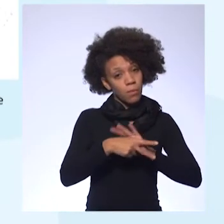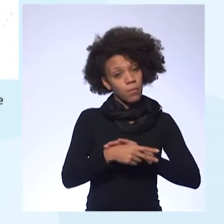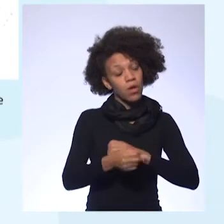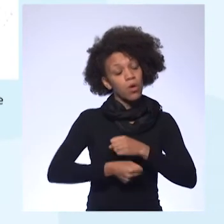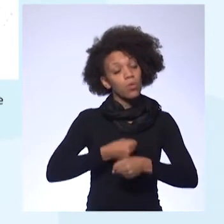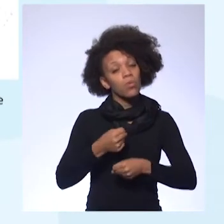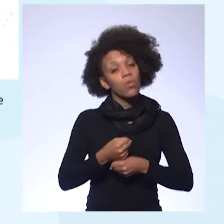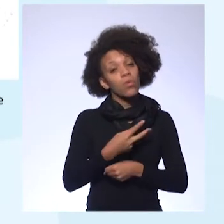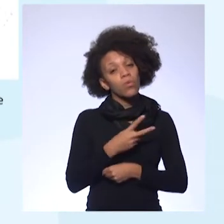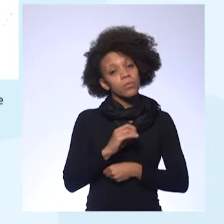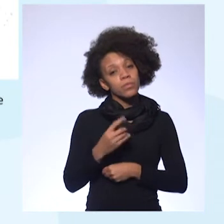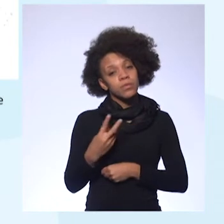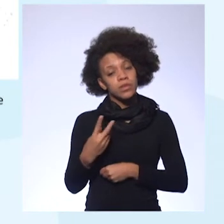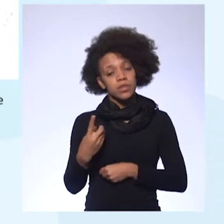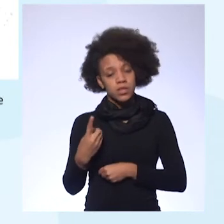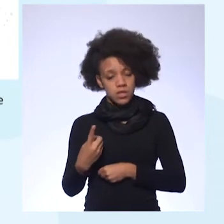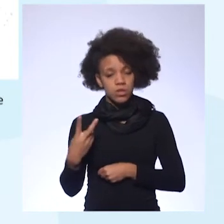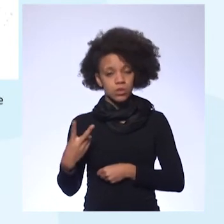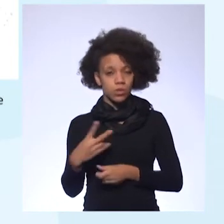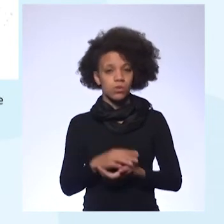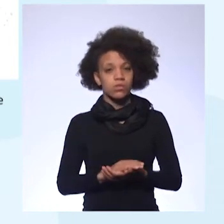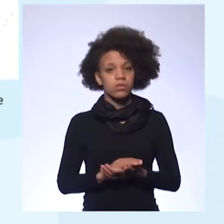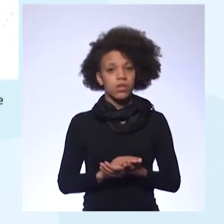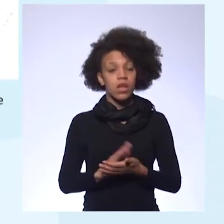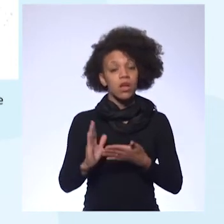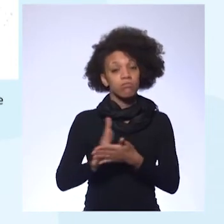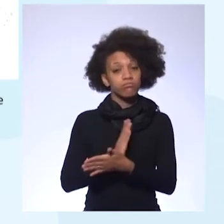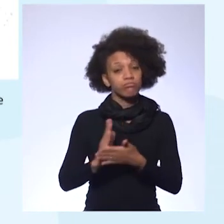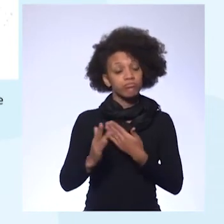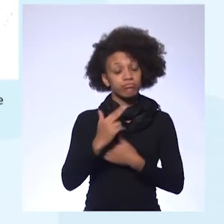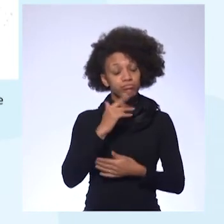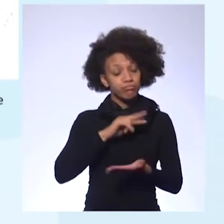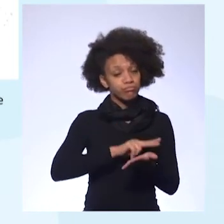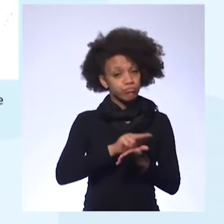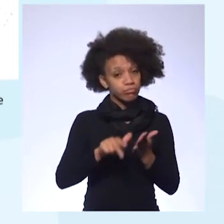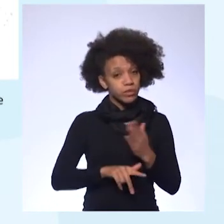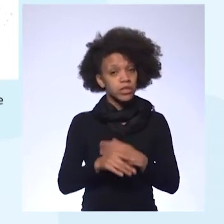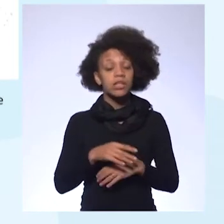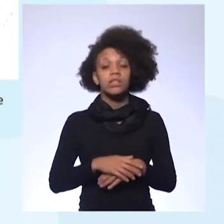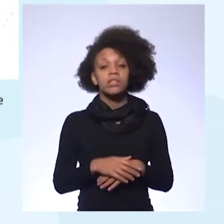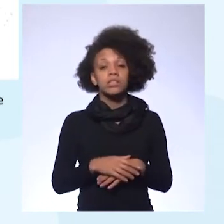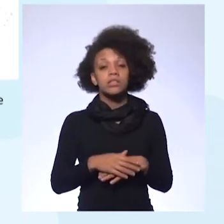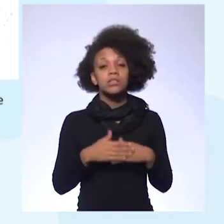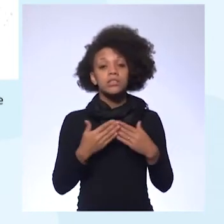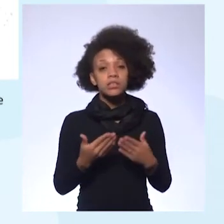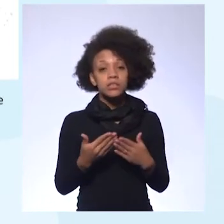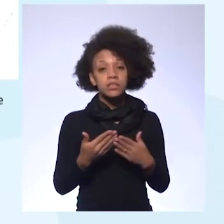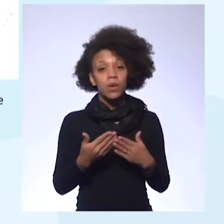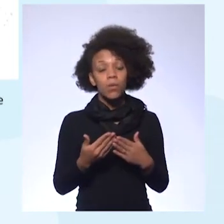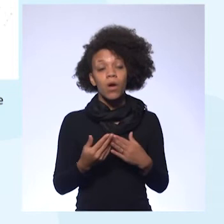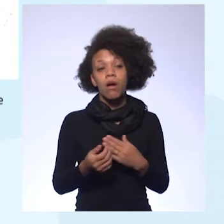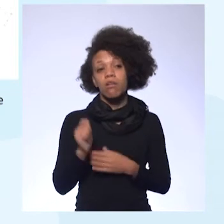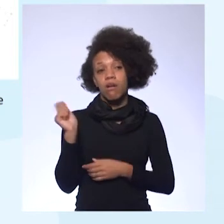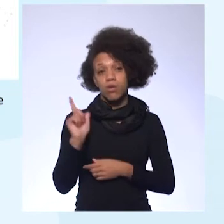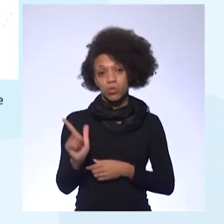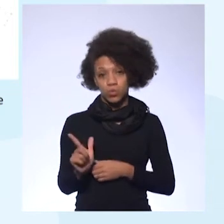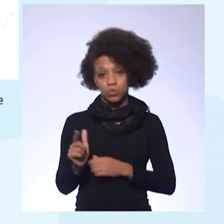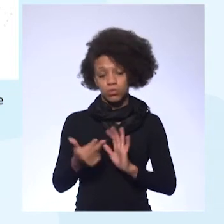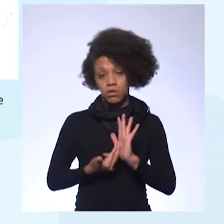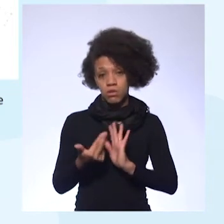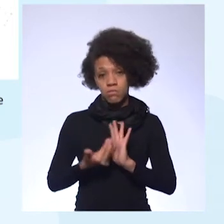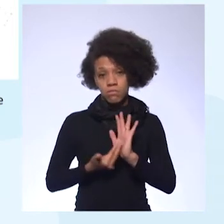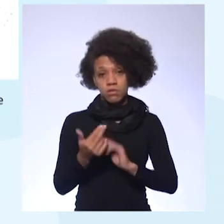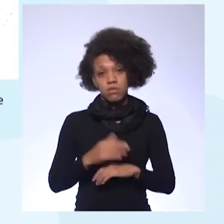2012. Reparem aí que eles estão divididos por cores. Então, os primeiros aí, na tonalidade azul, corresponde